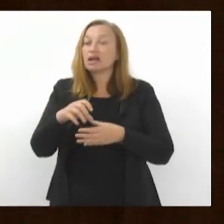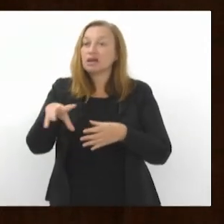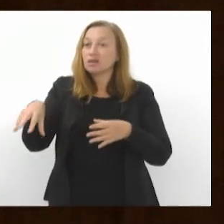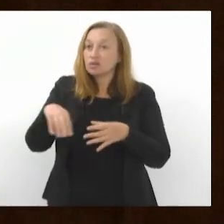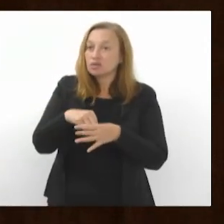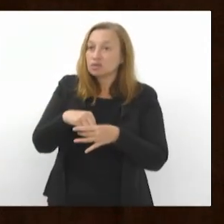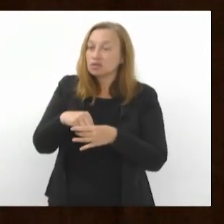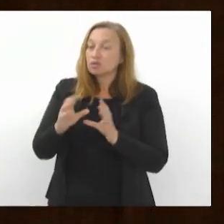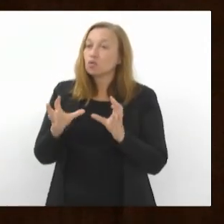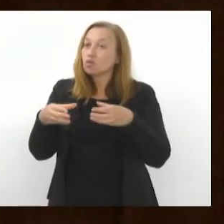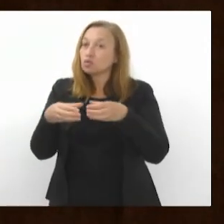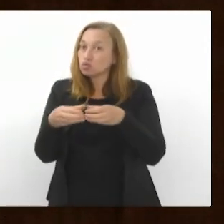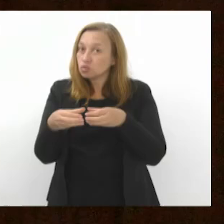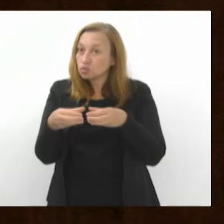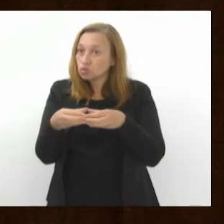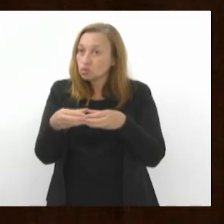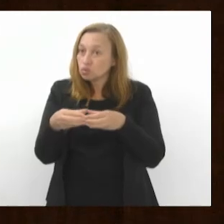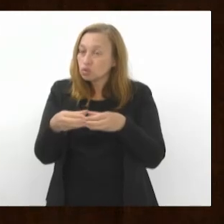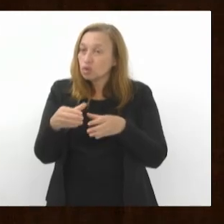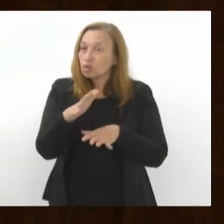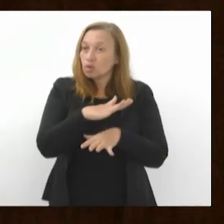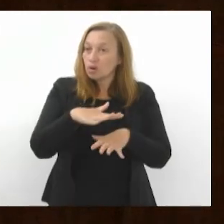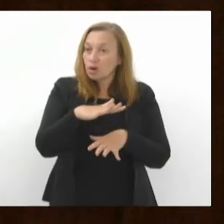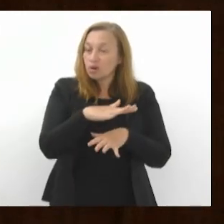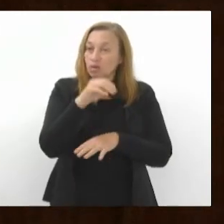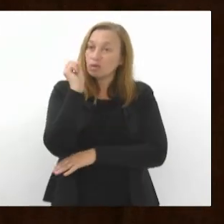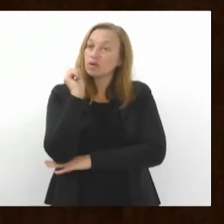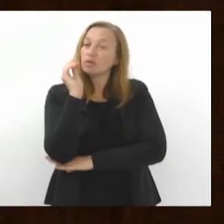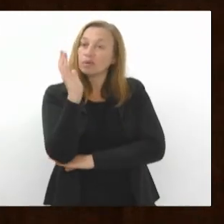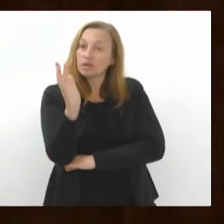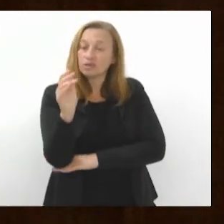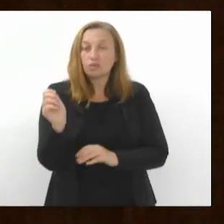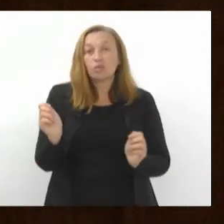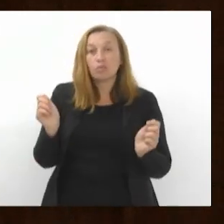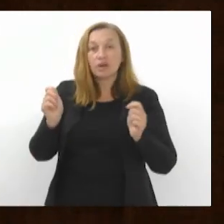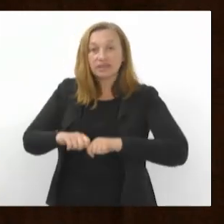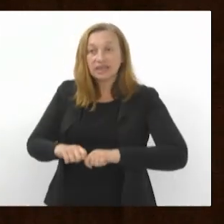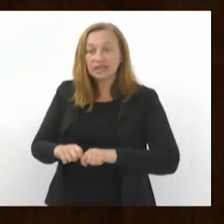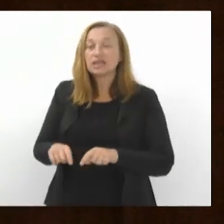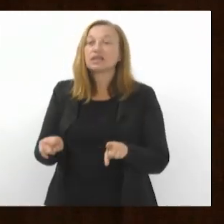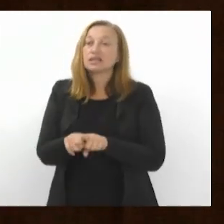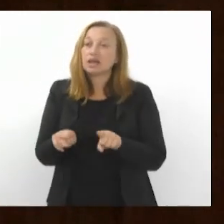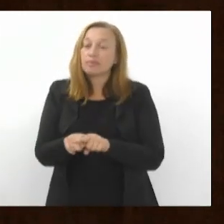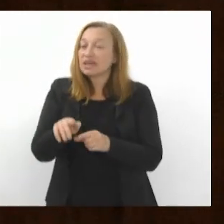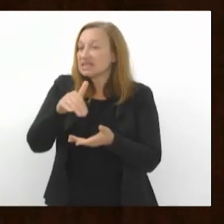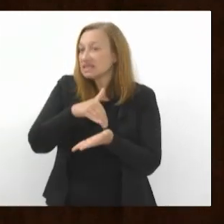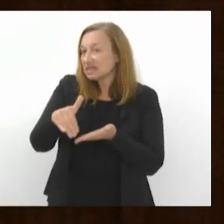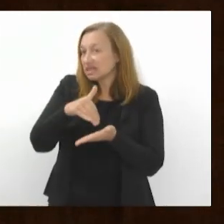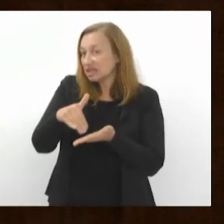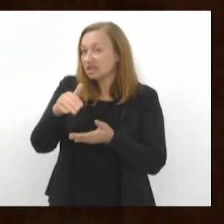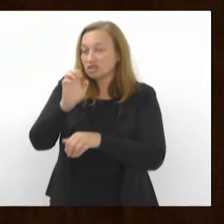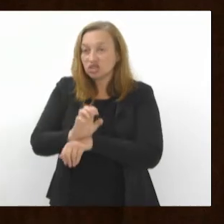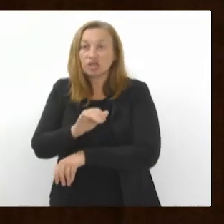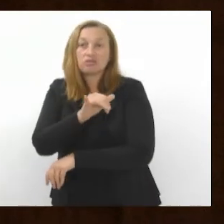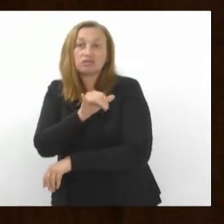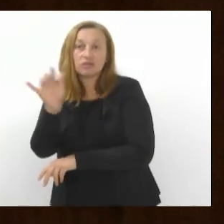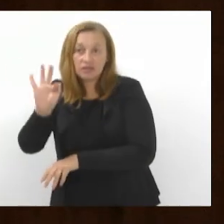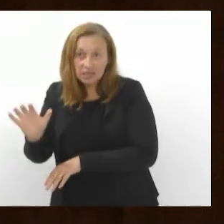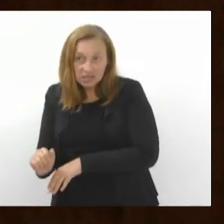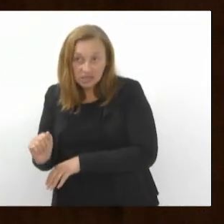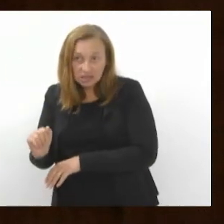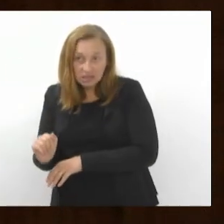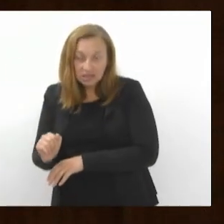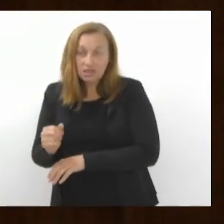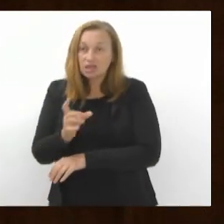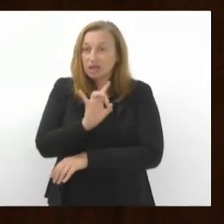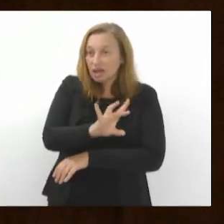forma conjunta pelo órgão ambiental competente e pela Secretaria de Estado de Fazenda,